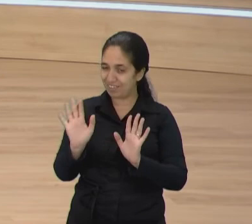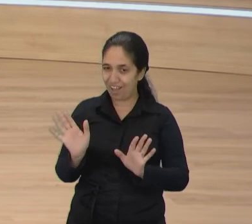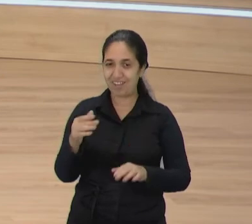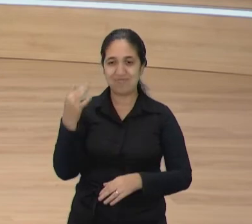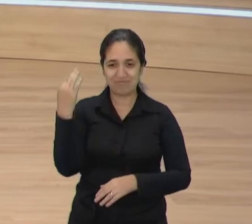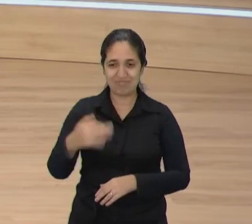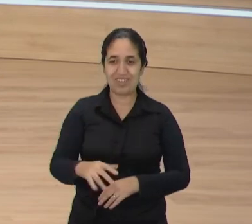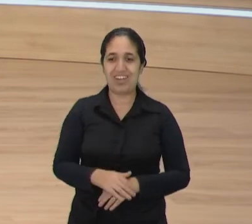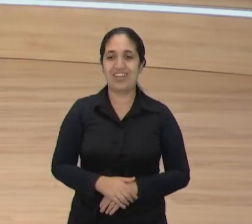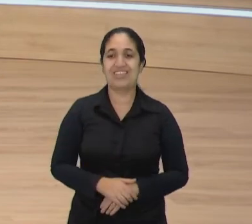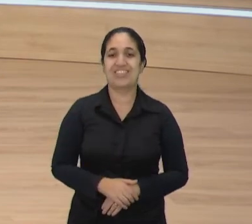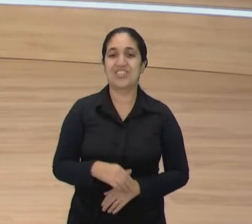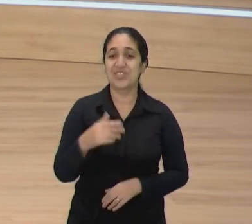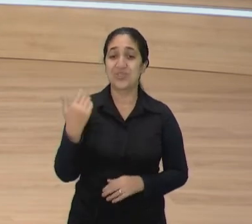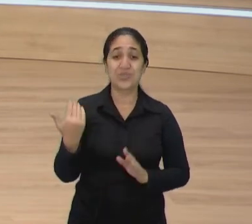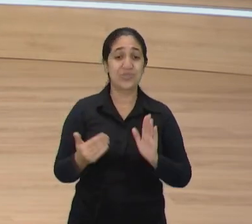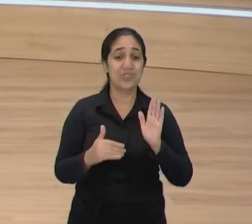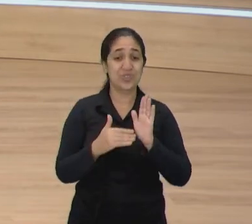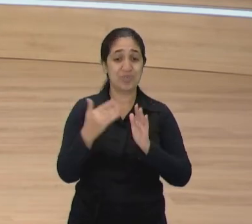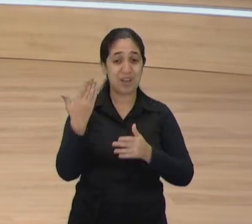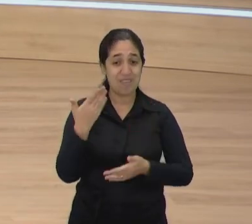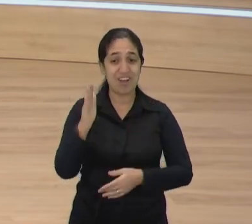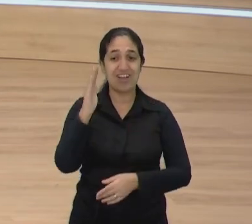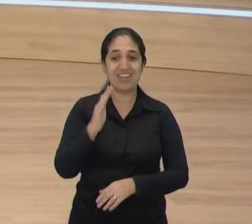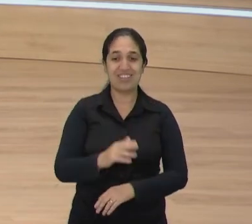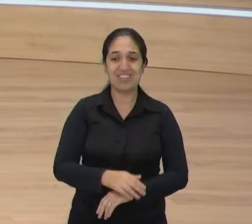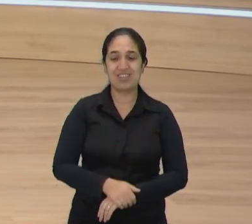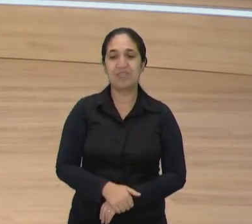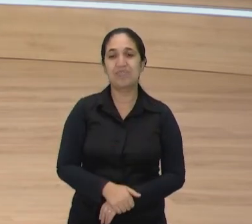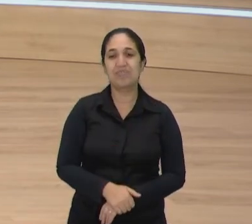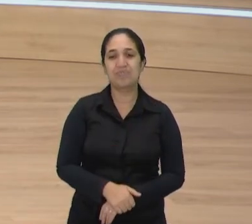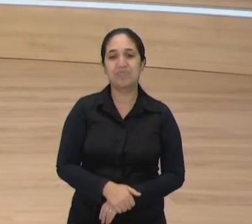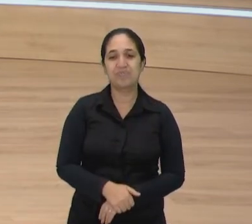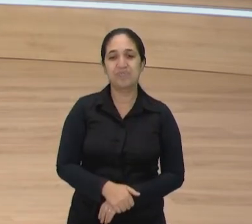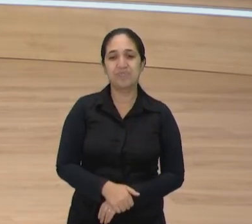falar. Então, vamos lá, última vez, valendo.